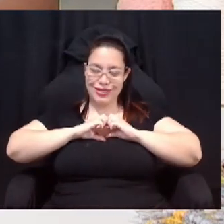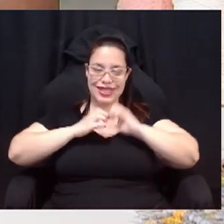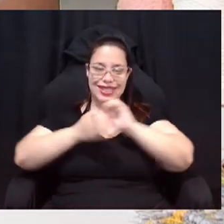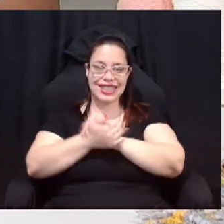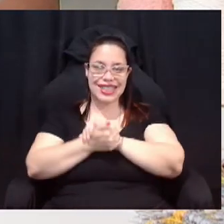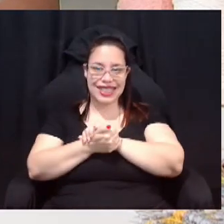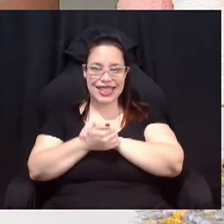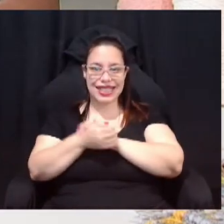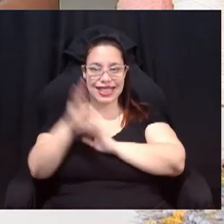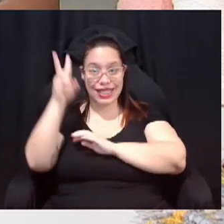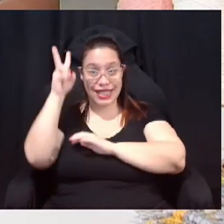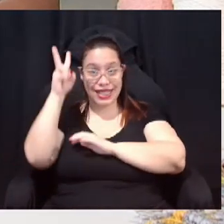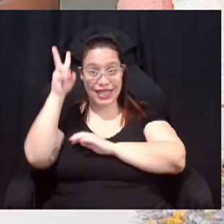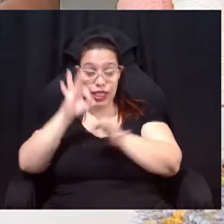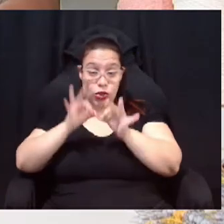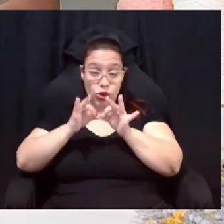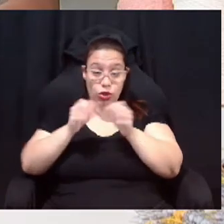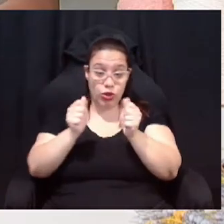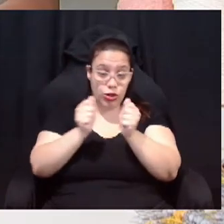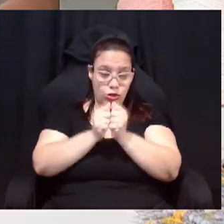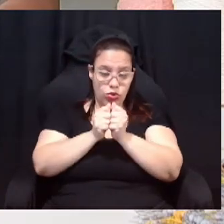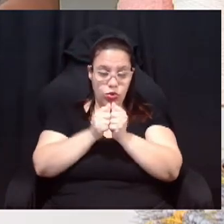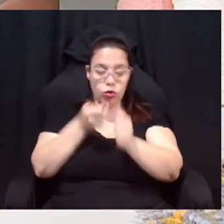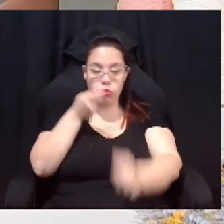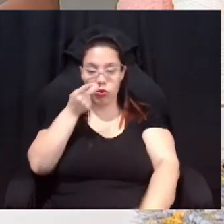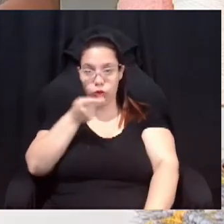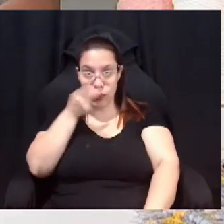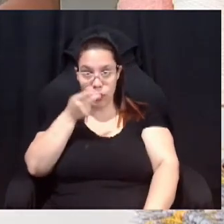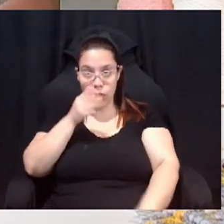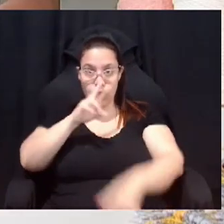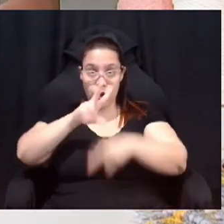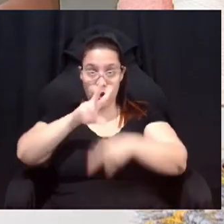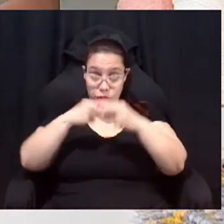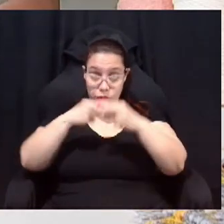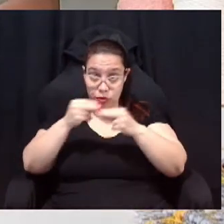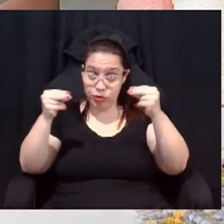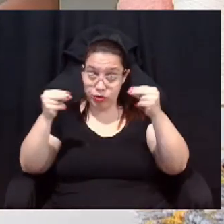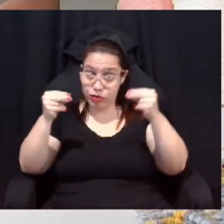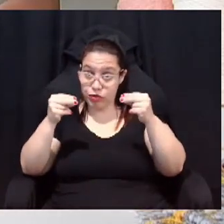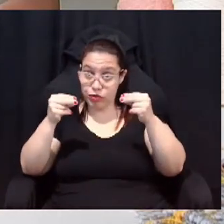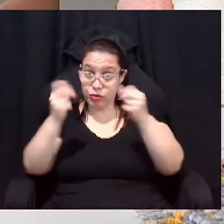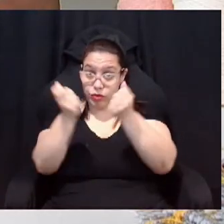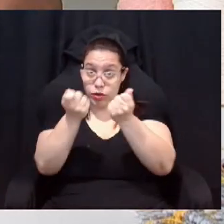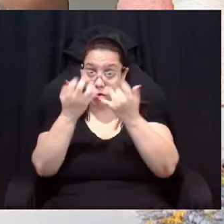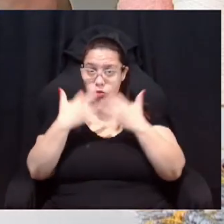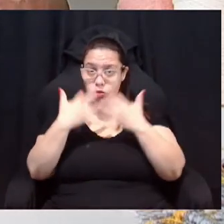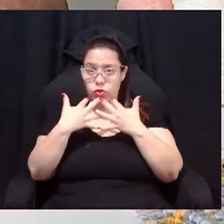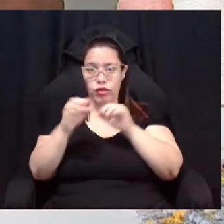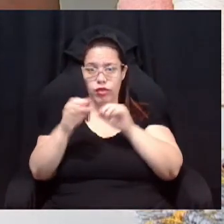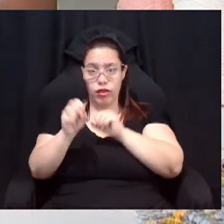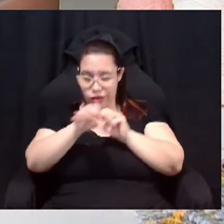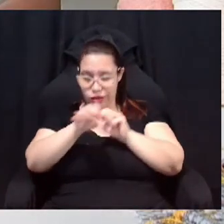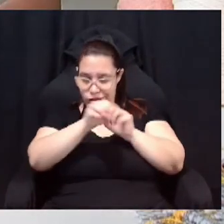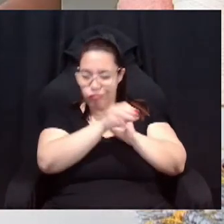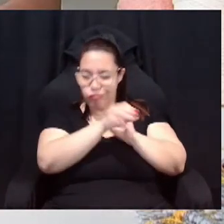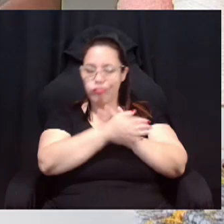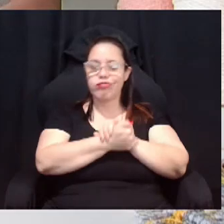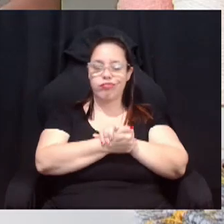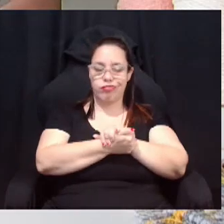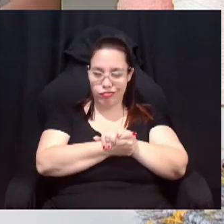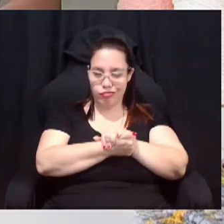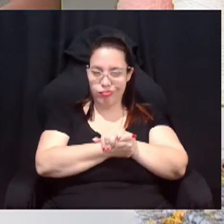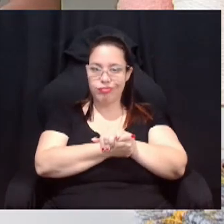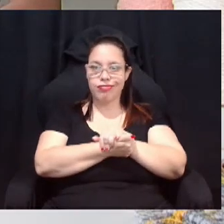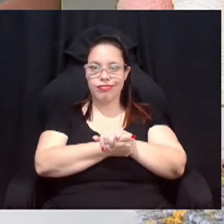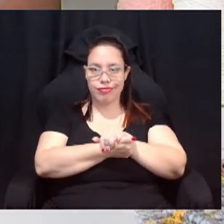fazem oficina com você. Como eu disse, é um presente, uma bênção ter educadores assim apaixonados pelo que